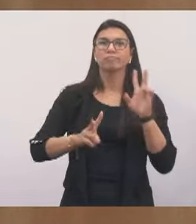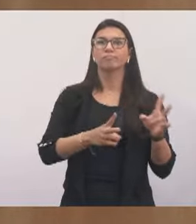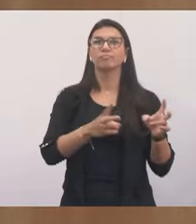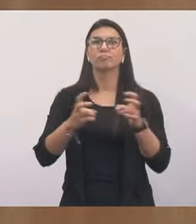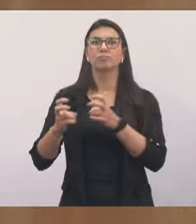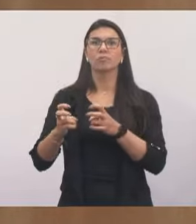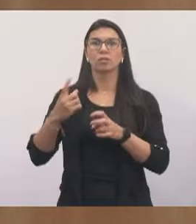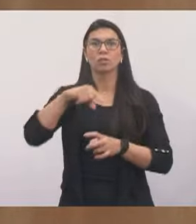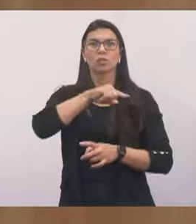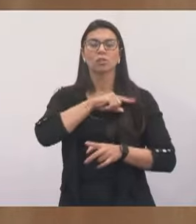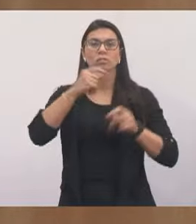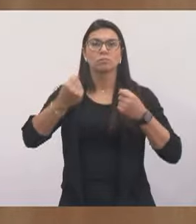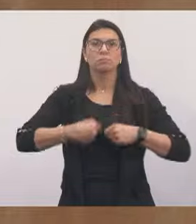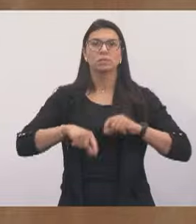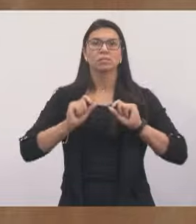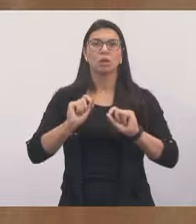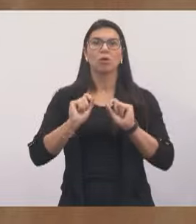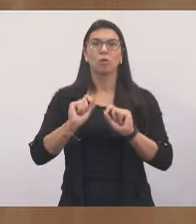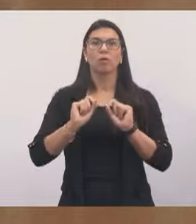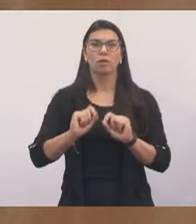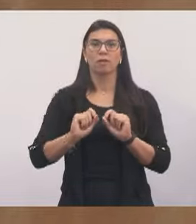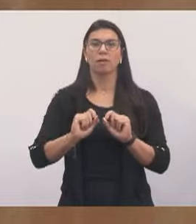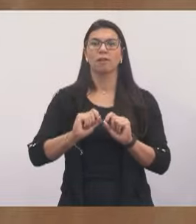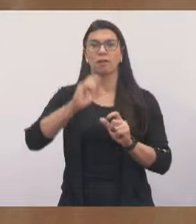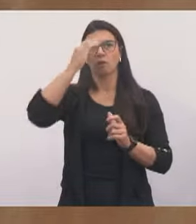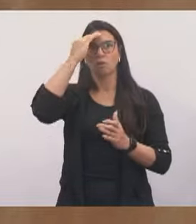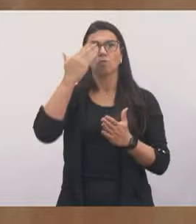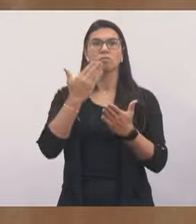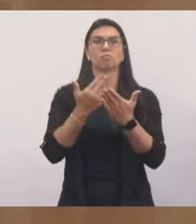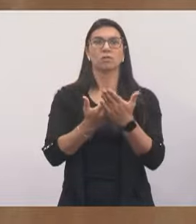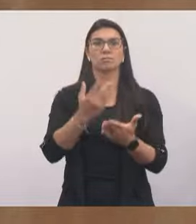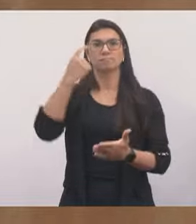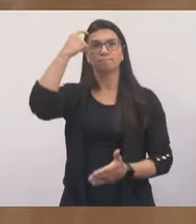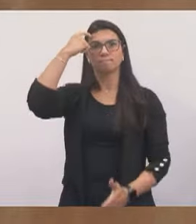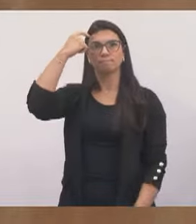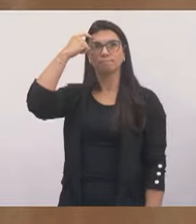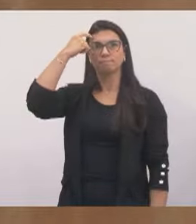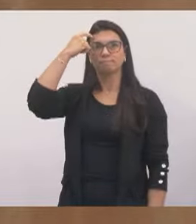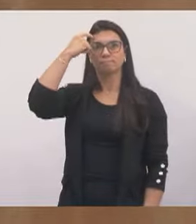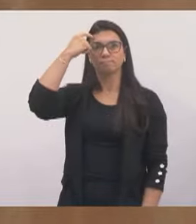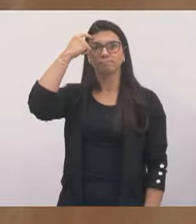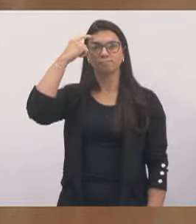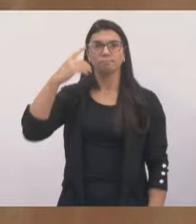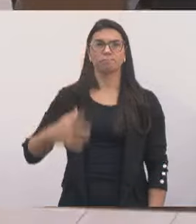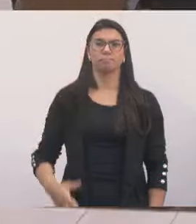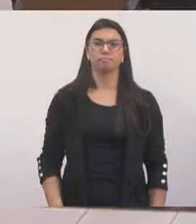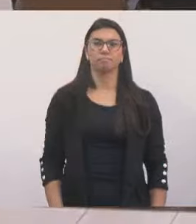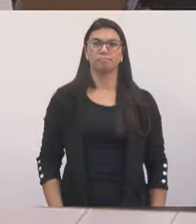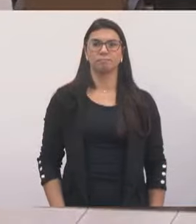esteja inteiramente seguro em sua própria mente.